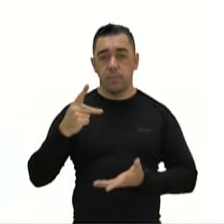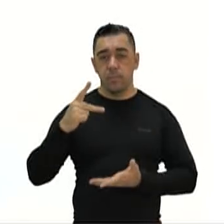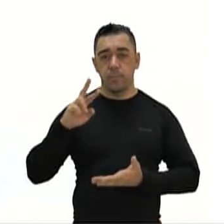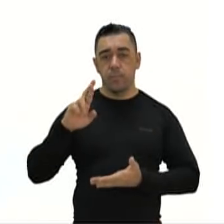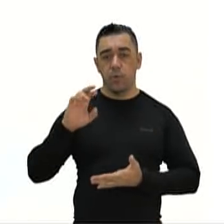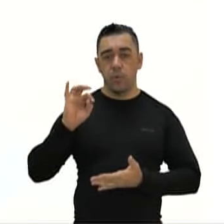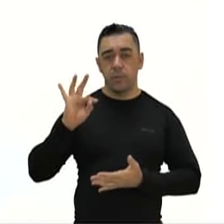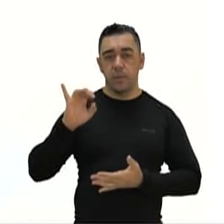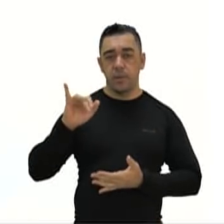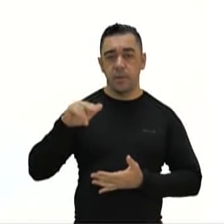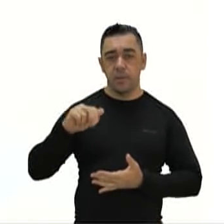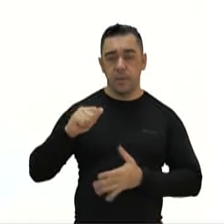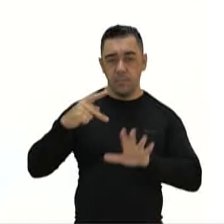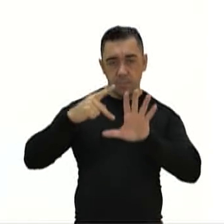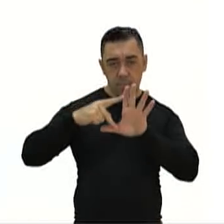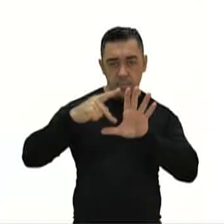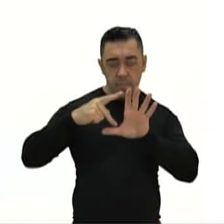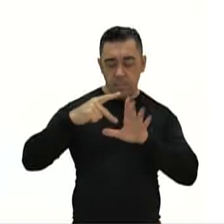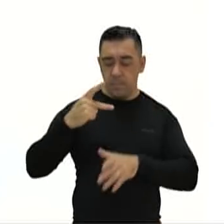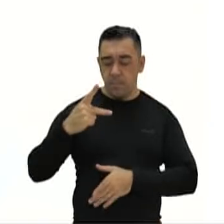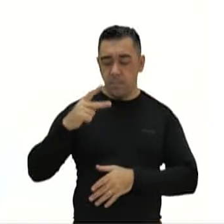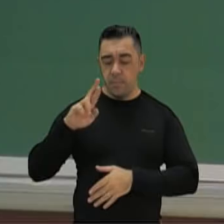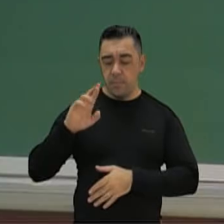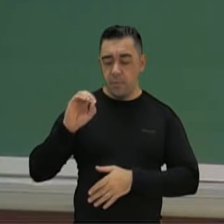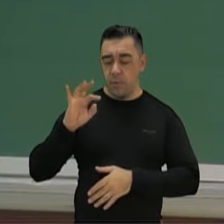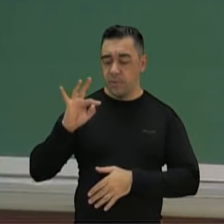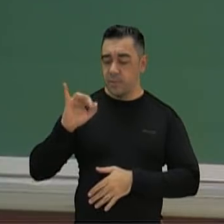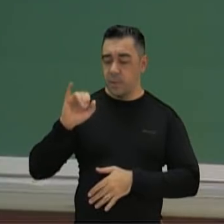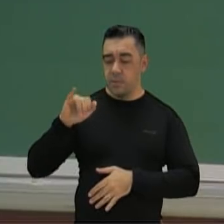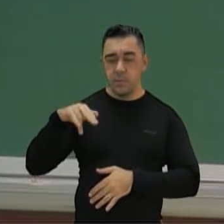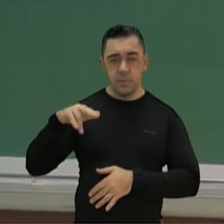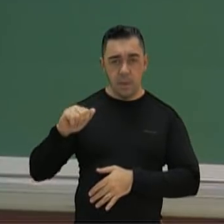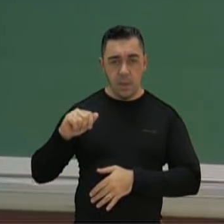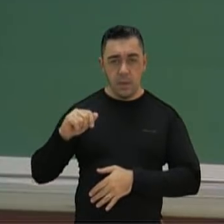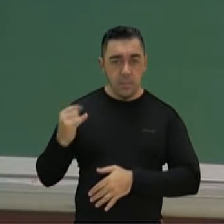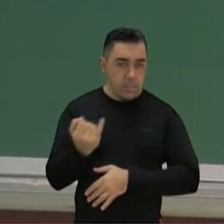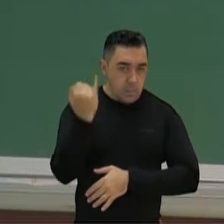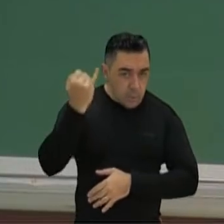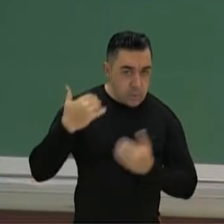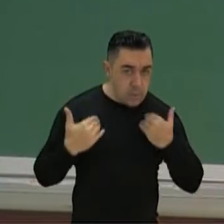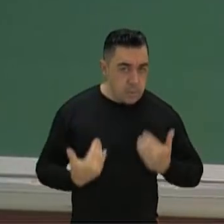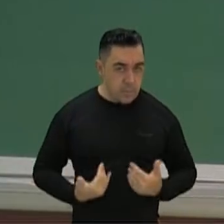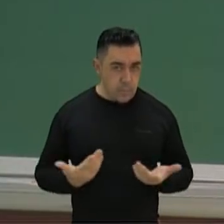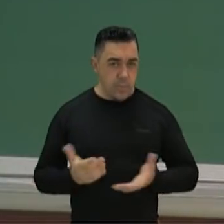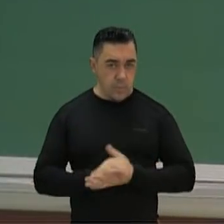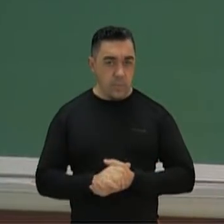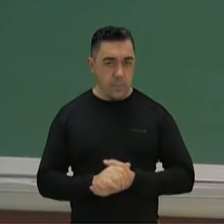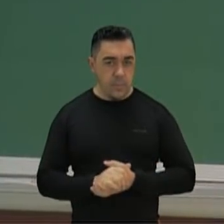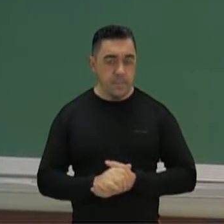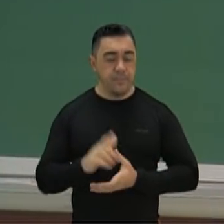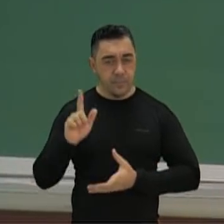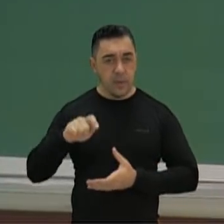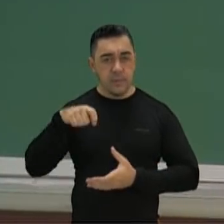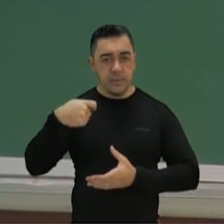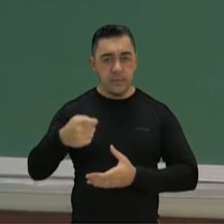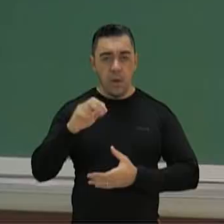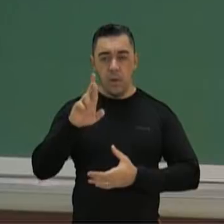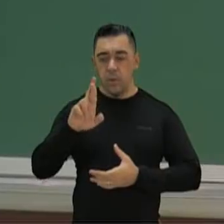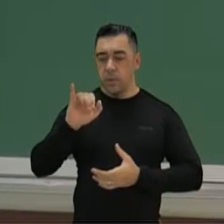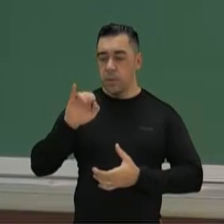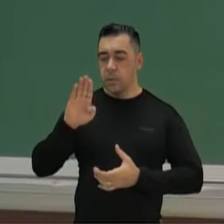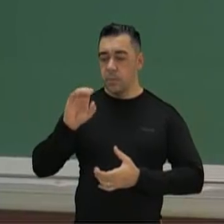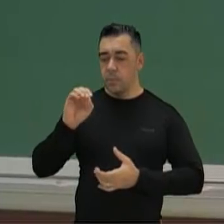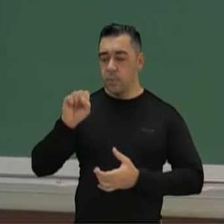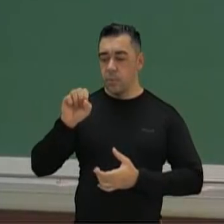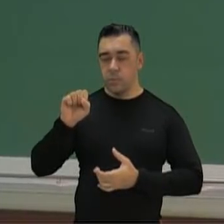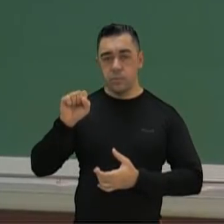produção. Produção do quê? Proteína. Proteína? Sim. Lembra que nós